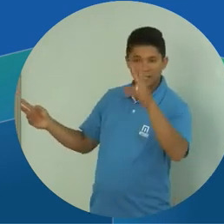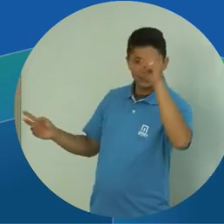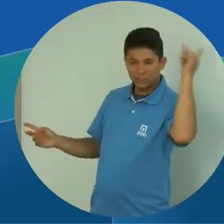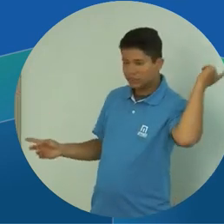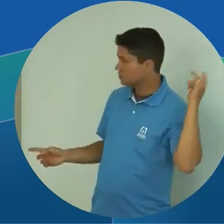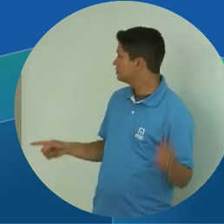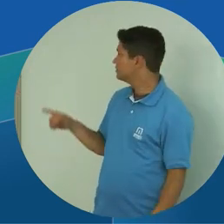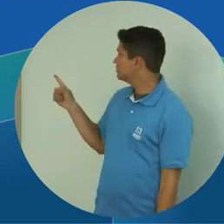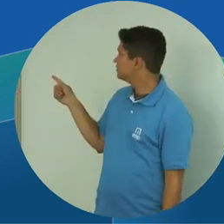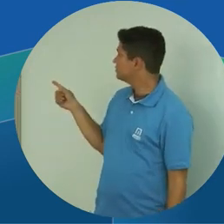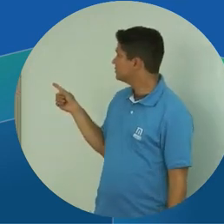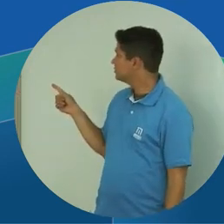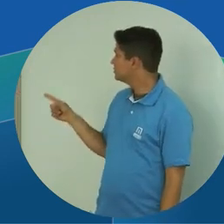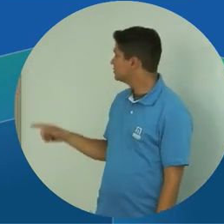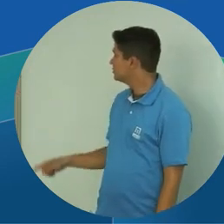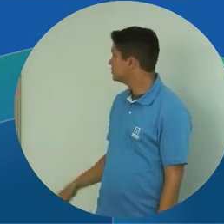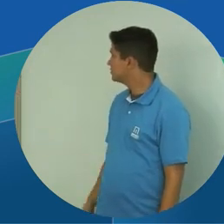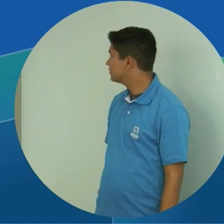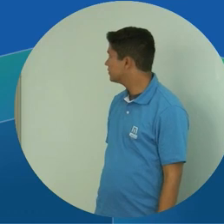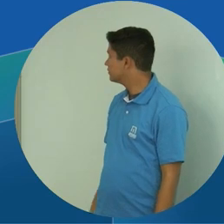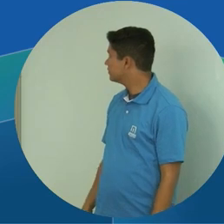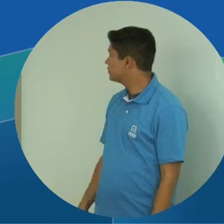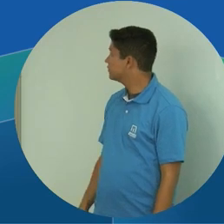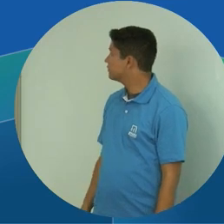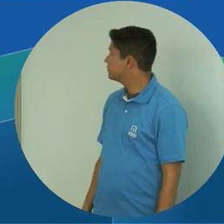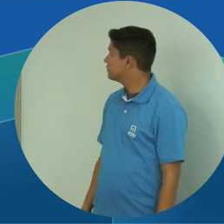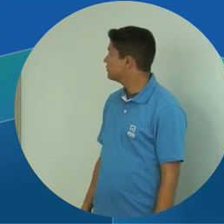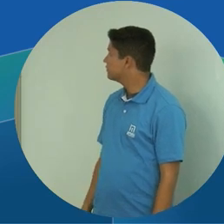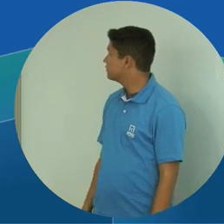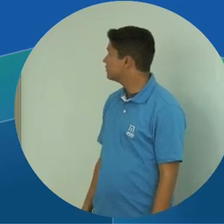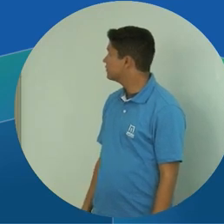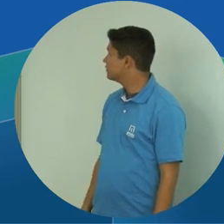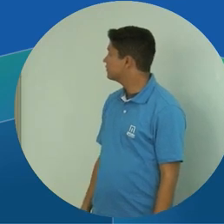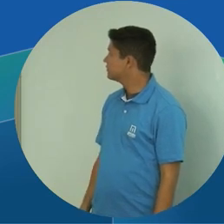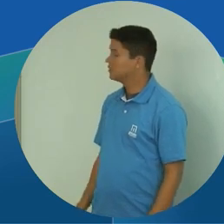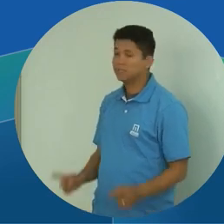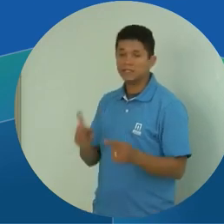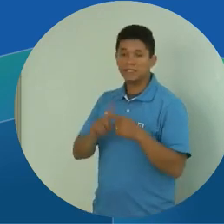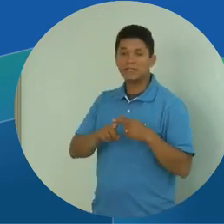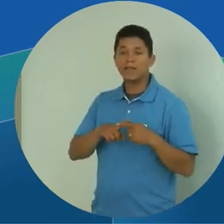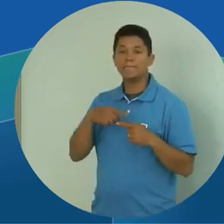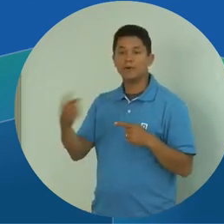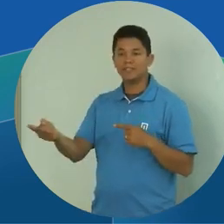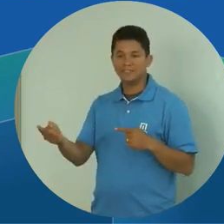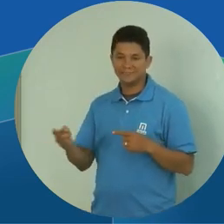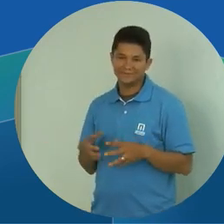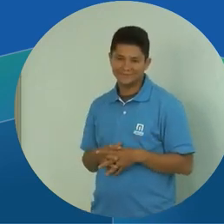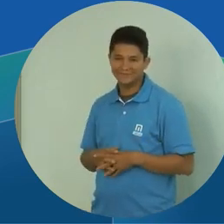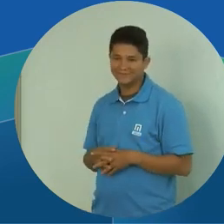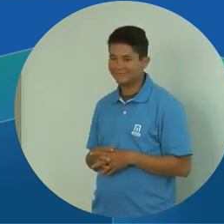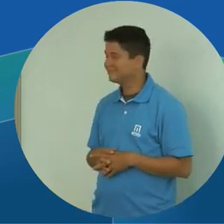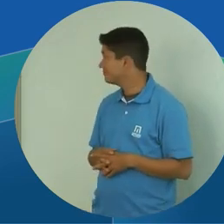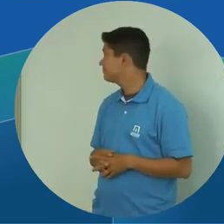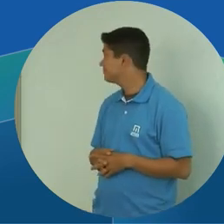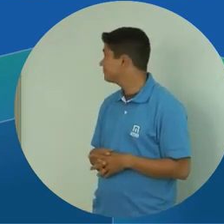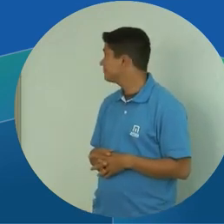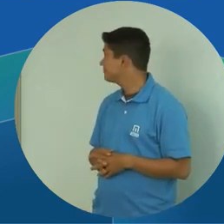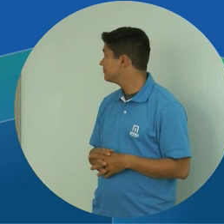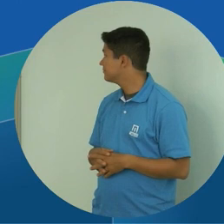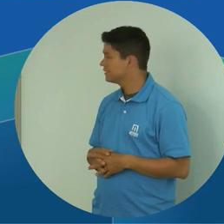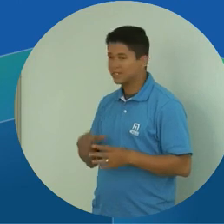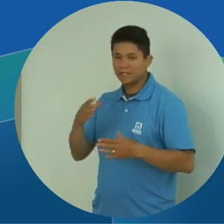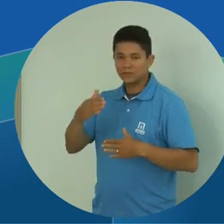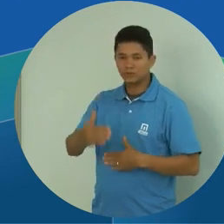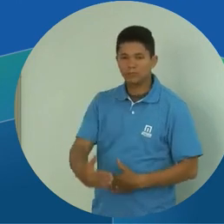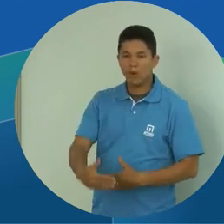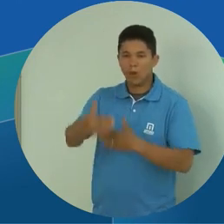antes da nossa intervenção e a estrutura depois. Então, os blocos